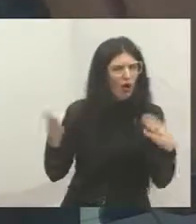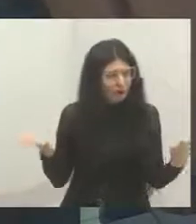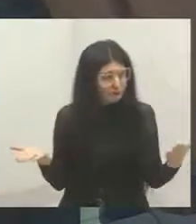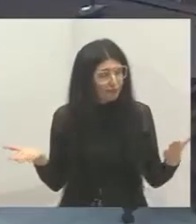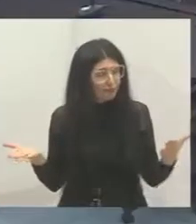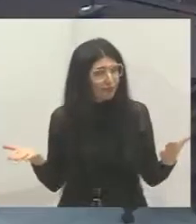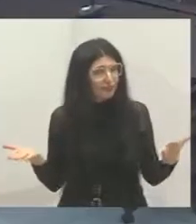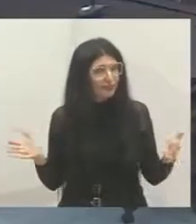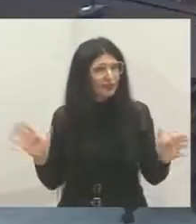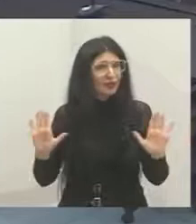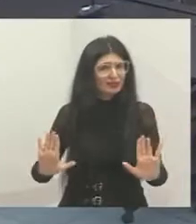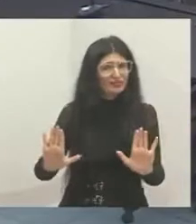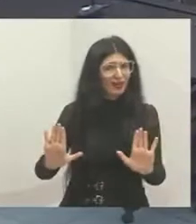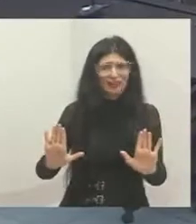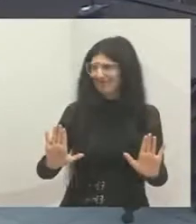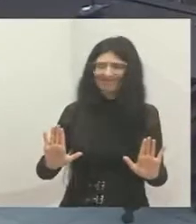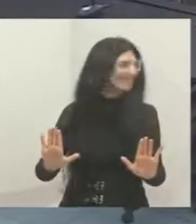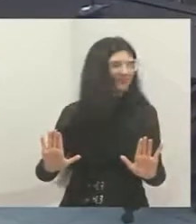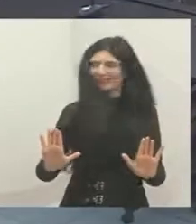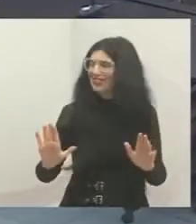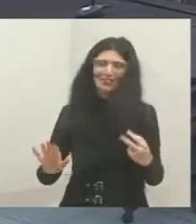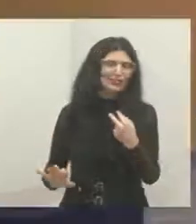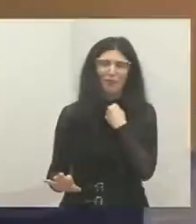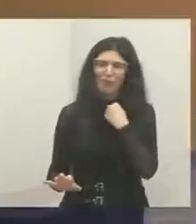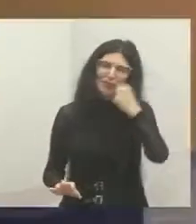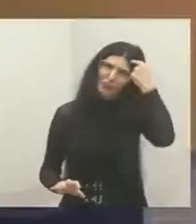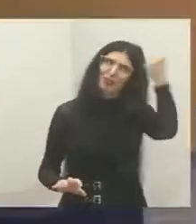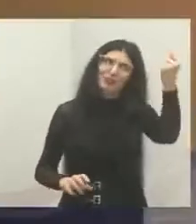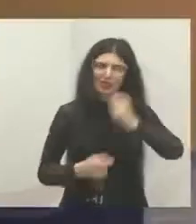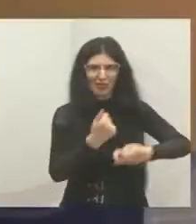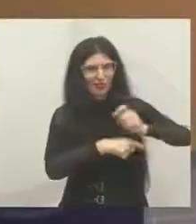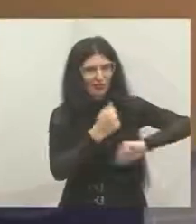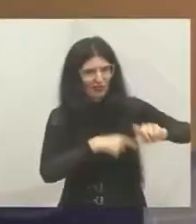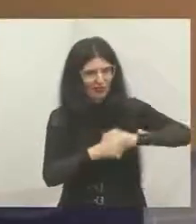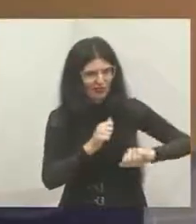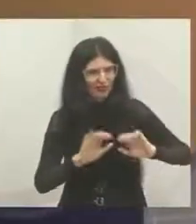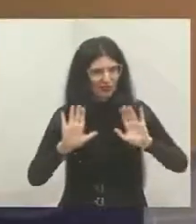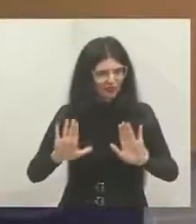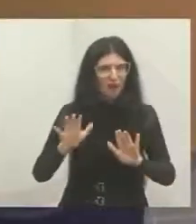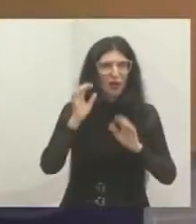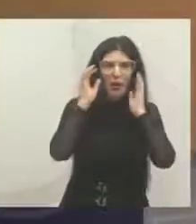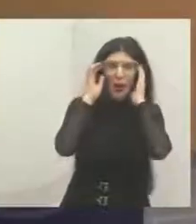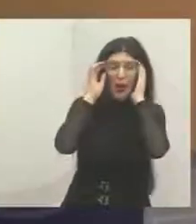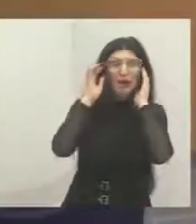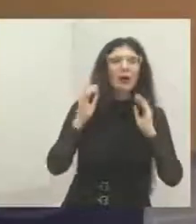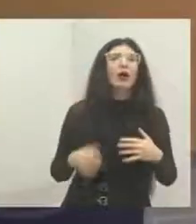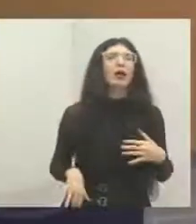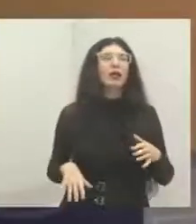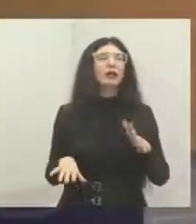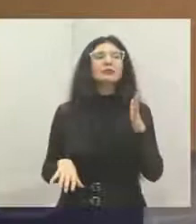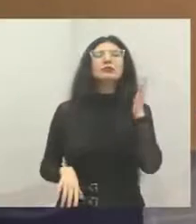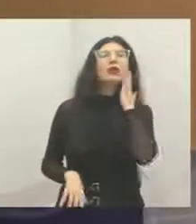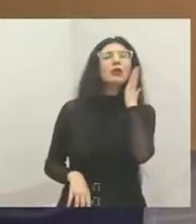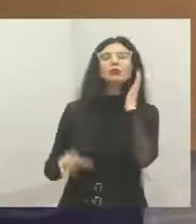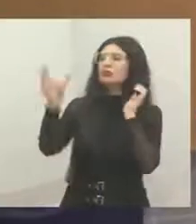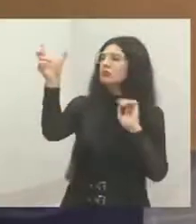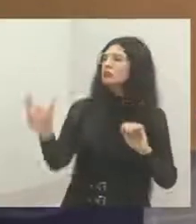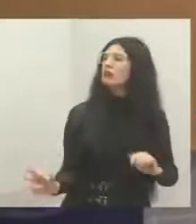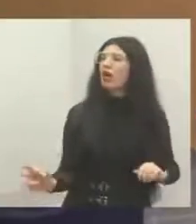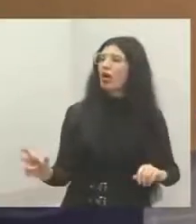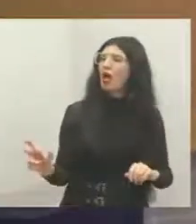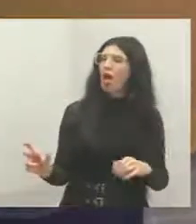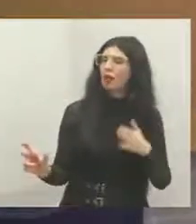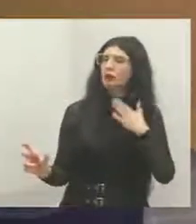não podemos avaliar dessa forma. Porque nós tivemos a questão das contenções, até temos uma doutora aqui que possa me ajudar, se for possível, né? Se eu não estiver falando